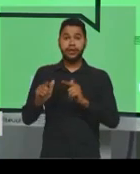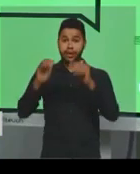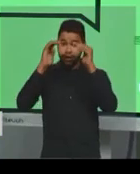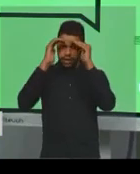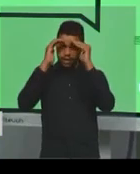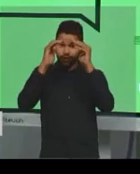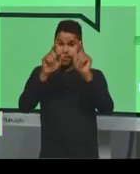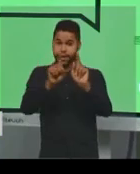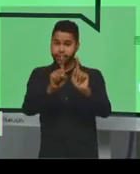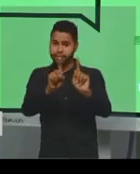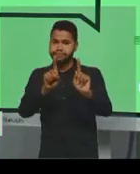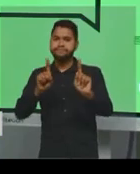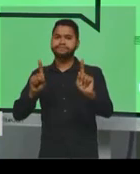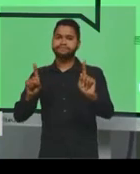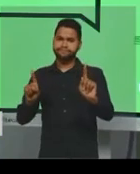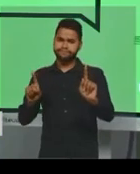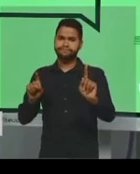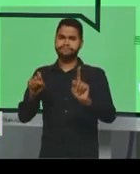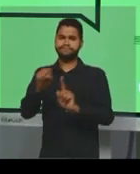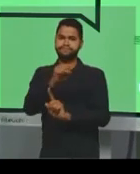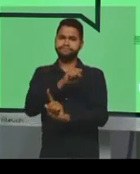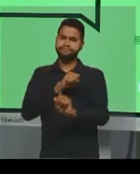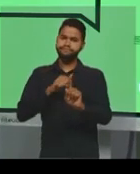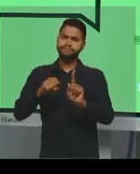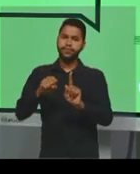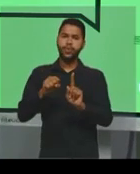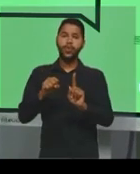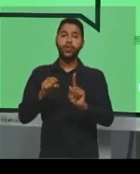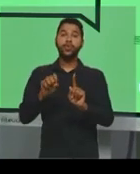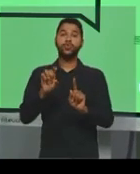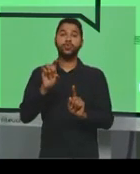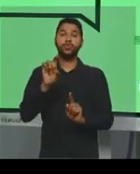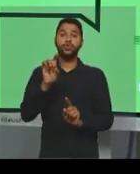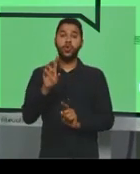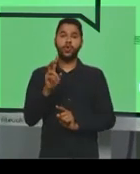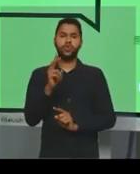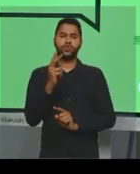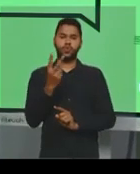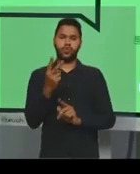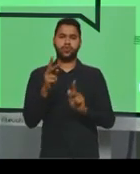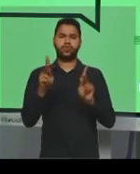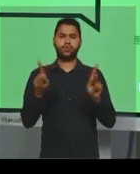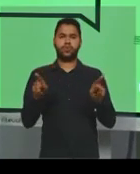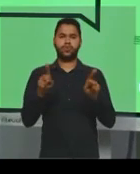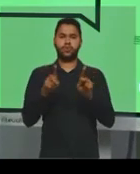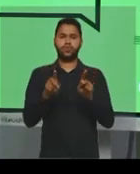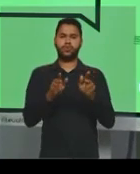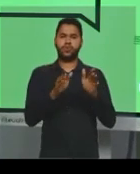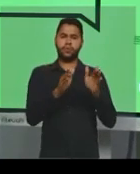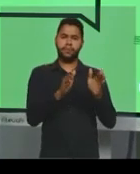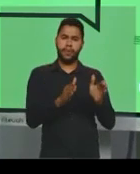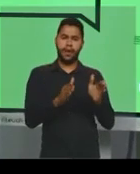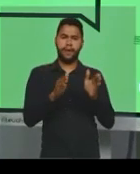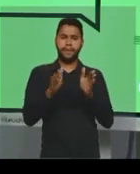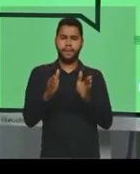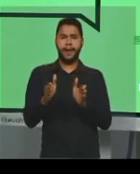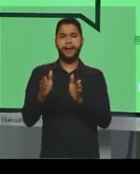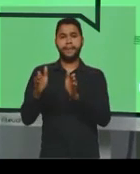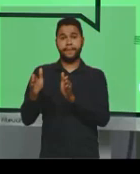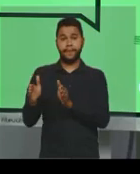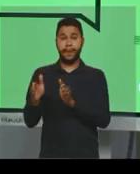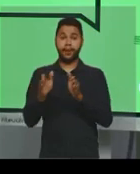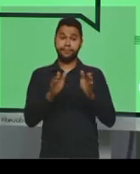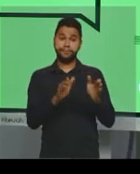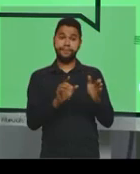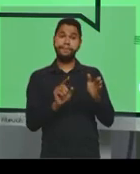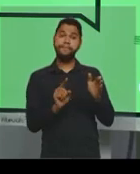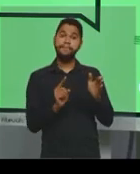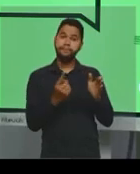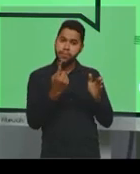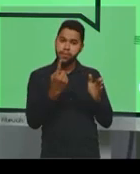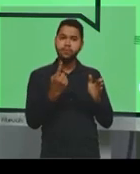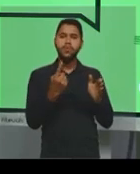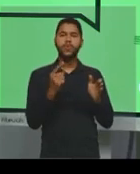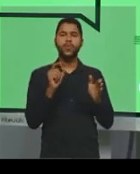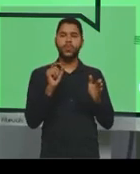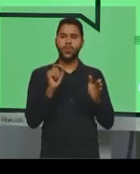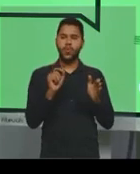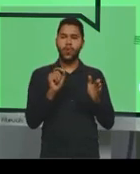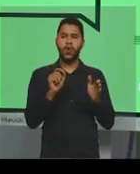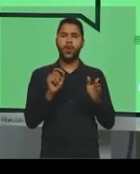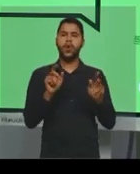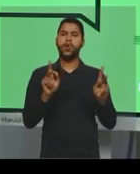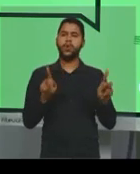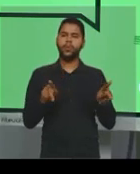Respeitando o distanciamento social, teremos apenas 2 professores por bloco. Nesse primeiro bloco estão aqui comigo